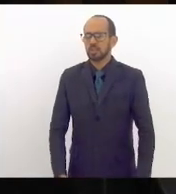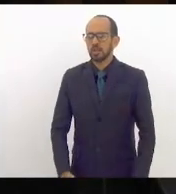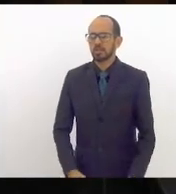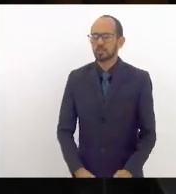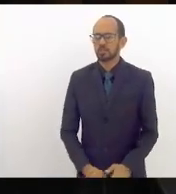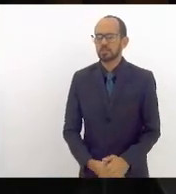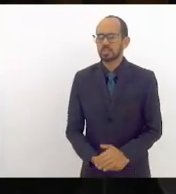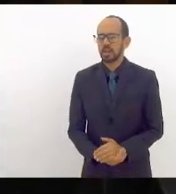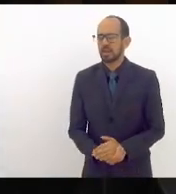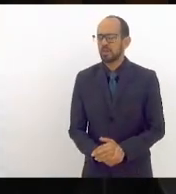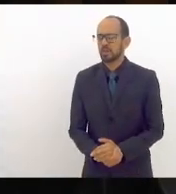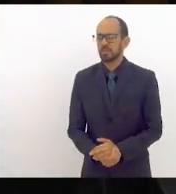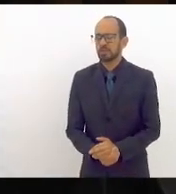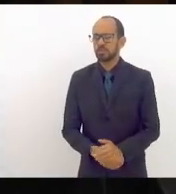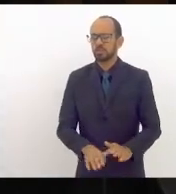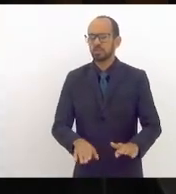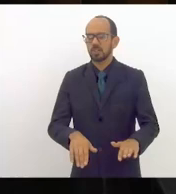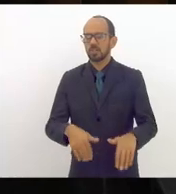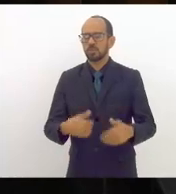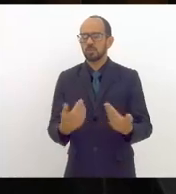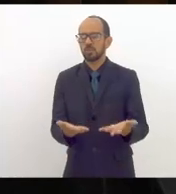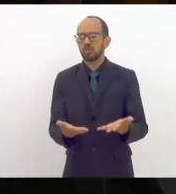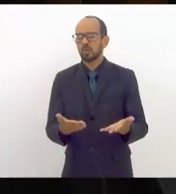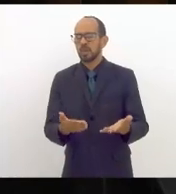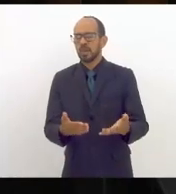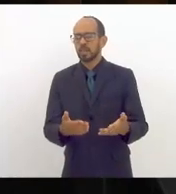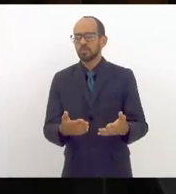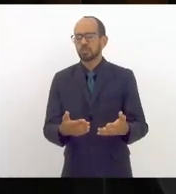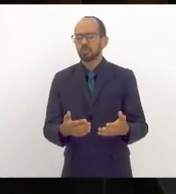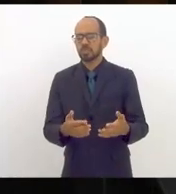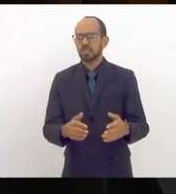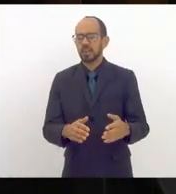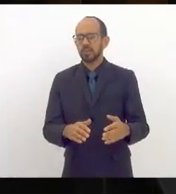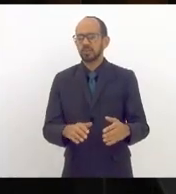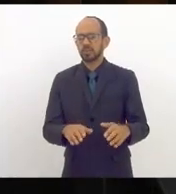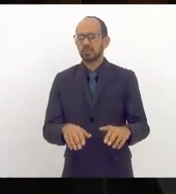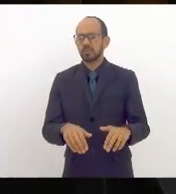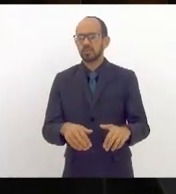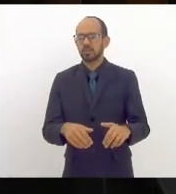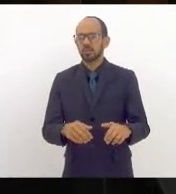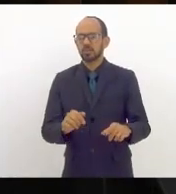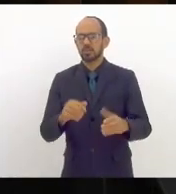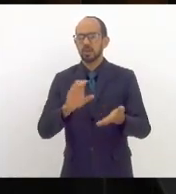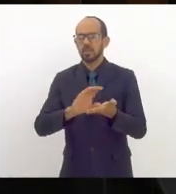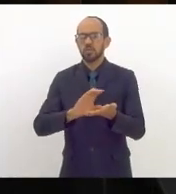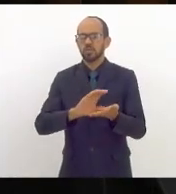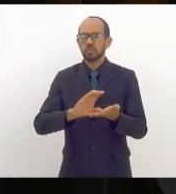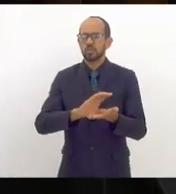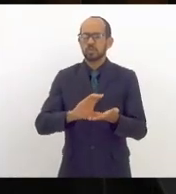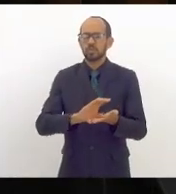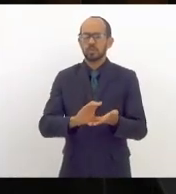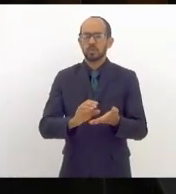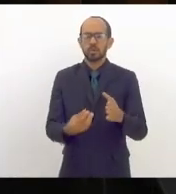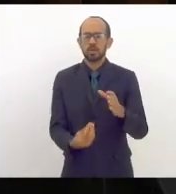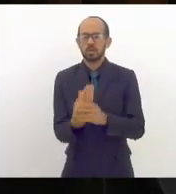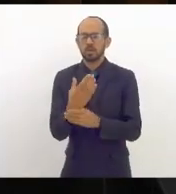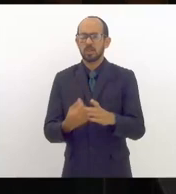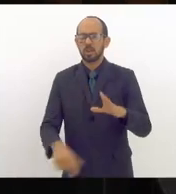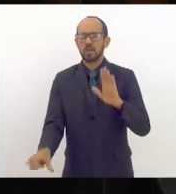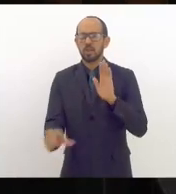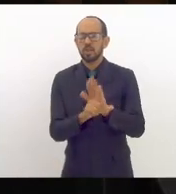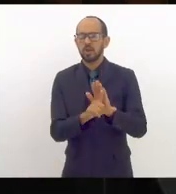mas a corte que deveria garantir os termos da constituição que é legislar